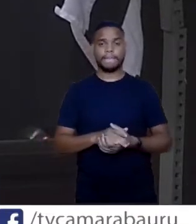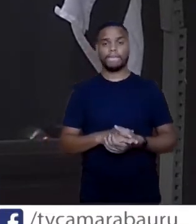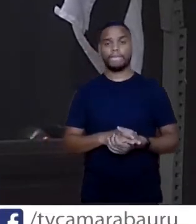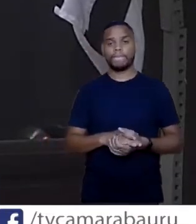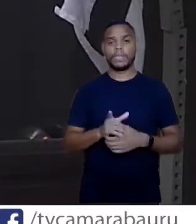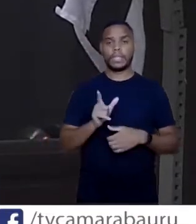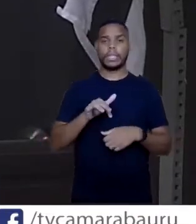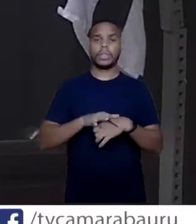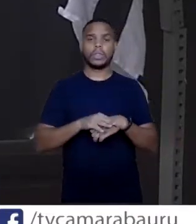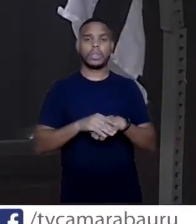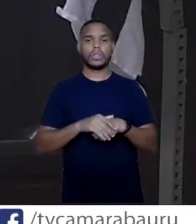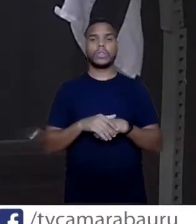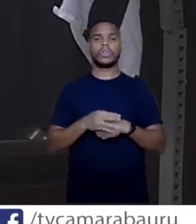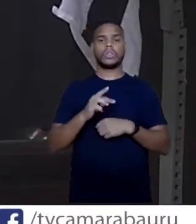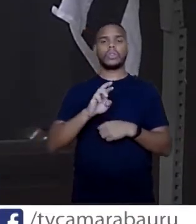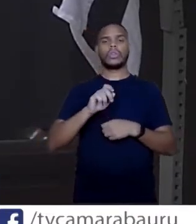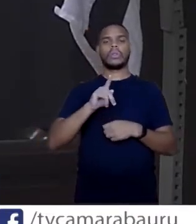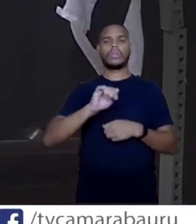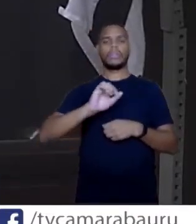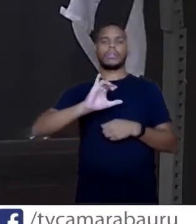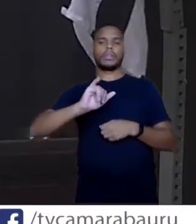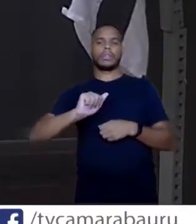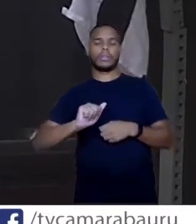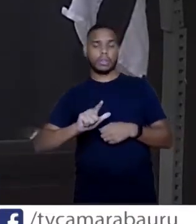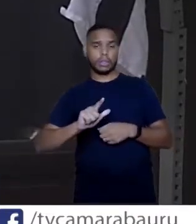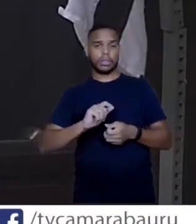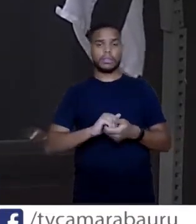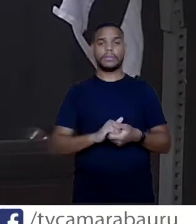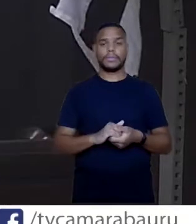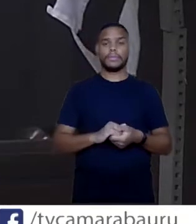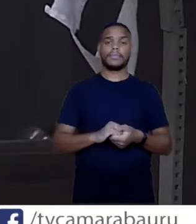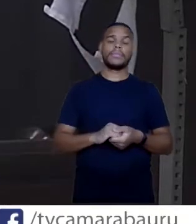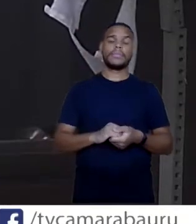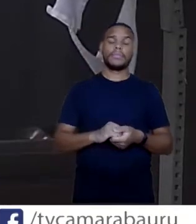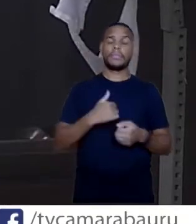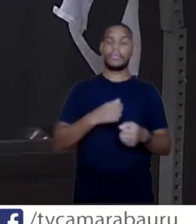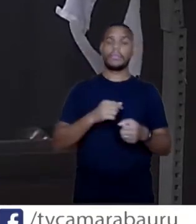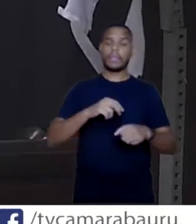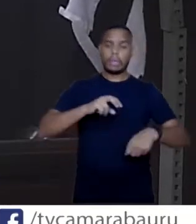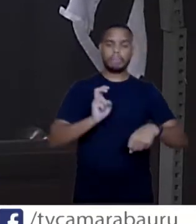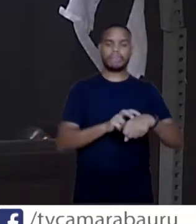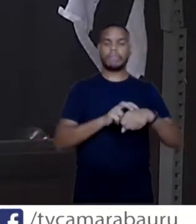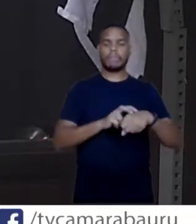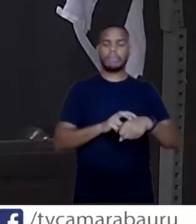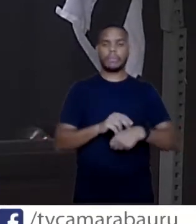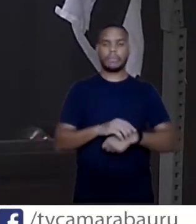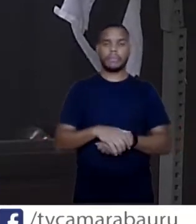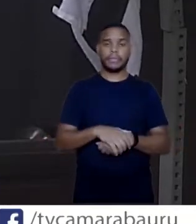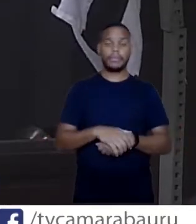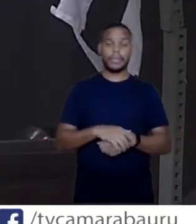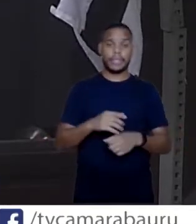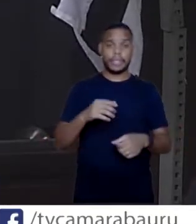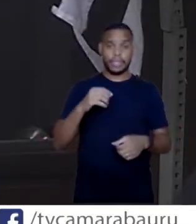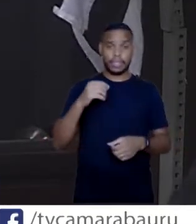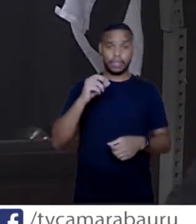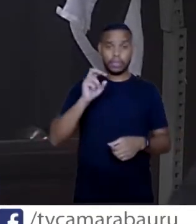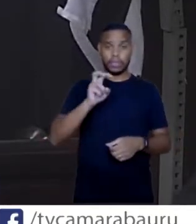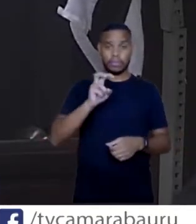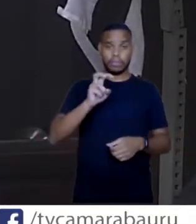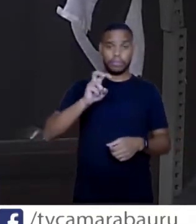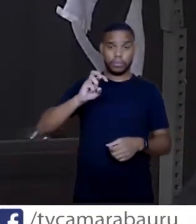tropical justifique a negligência tropical nós tivemos a cinco